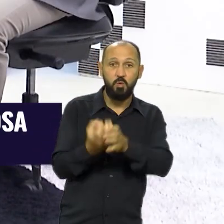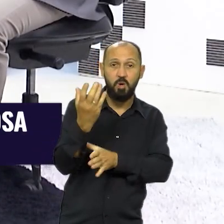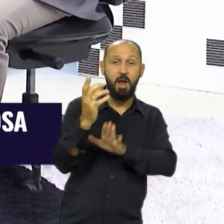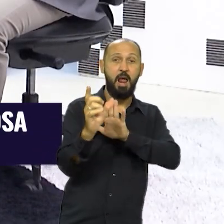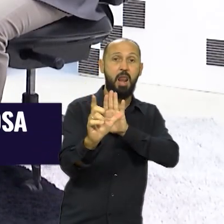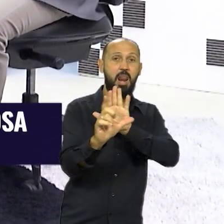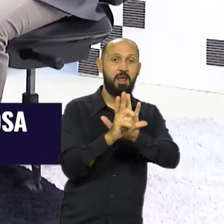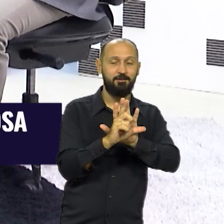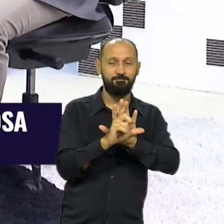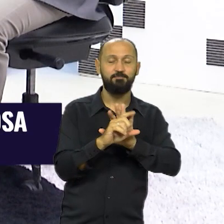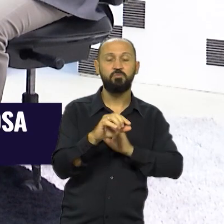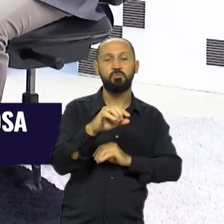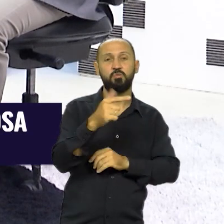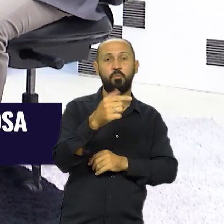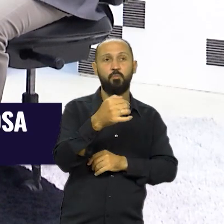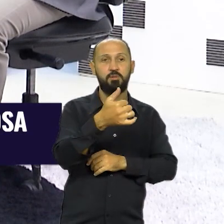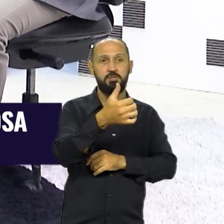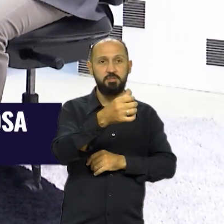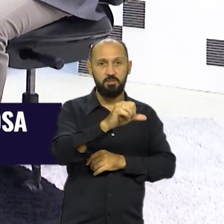da lei.